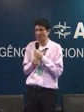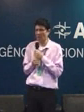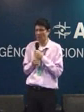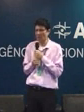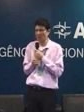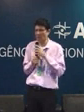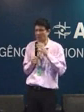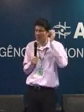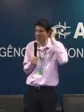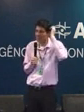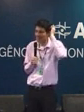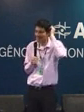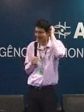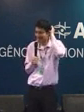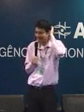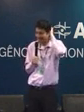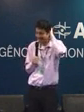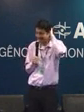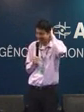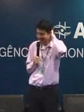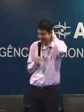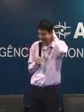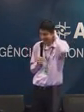faço sozinho.